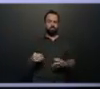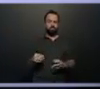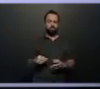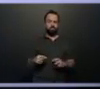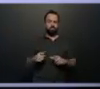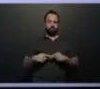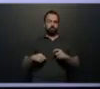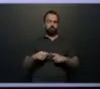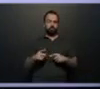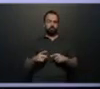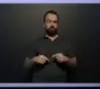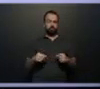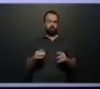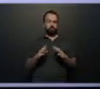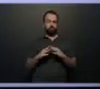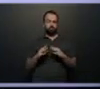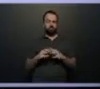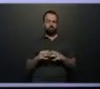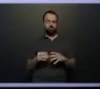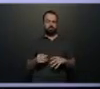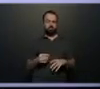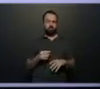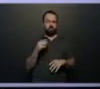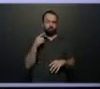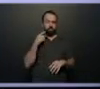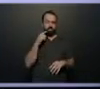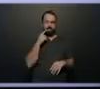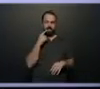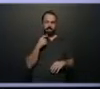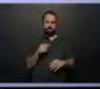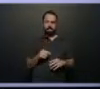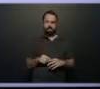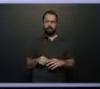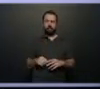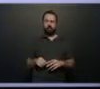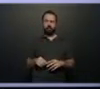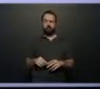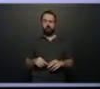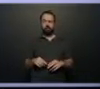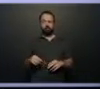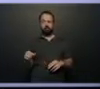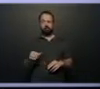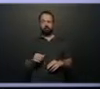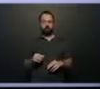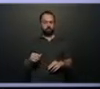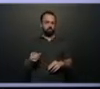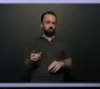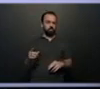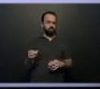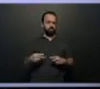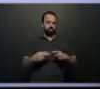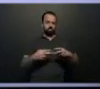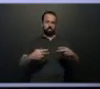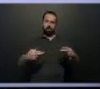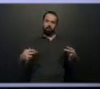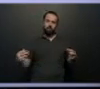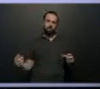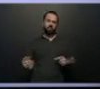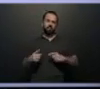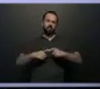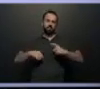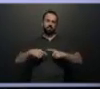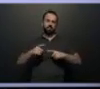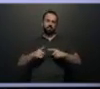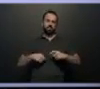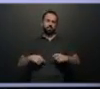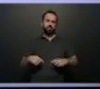ouro 18 quilates, que é utilizado como joia, a amálgama, que é um material usado em